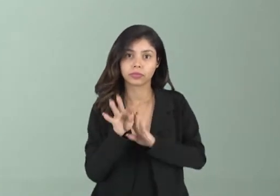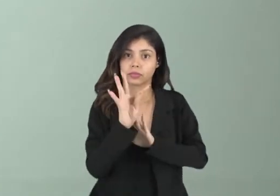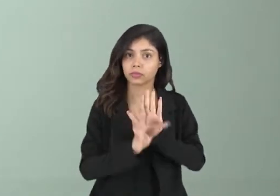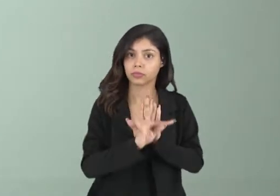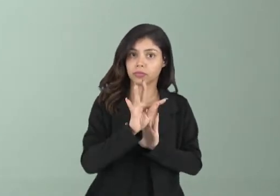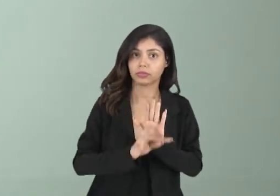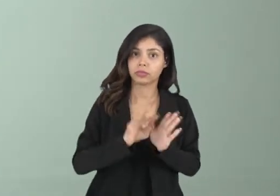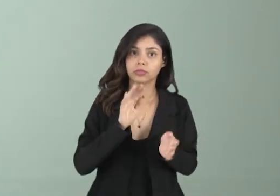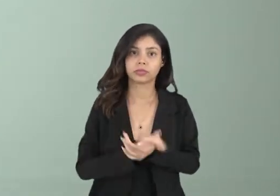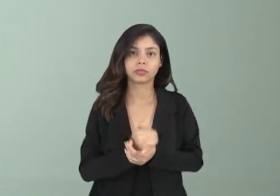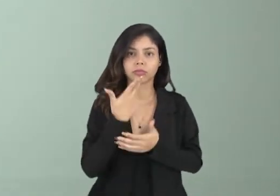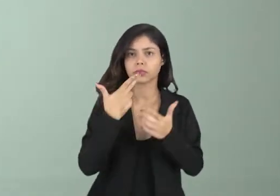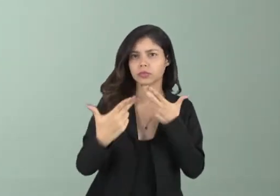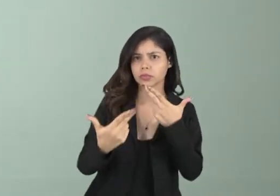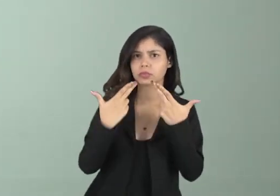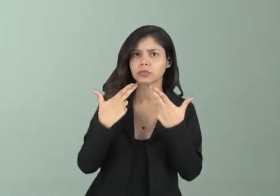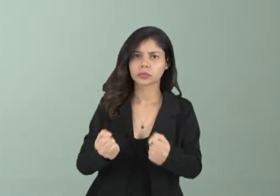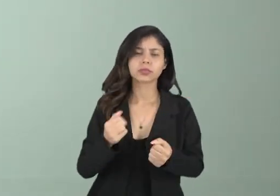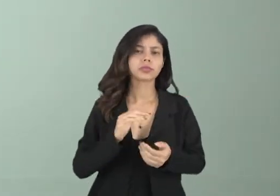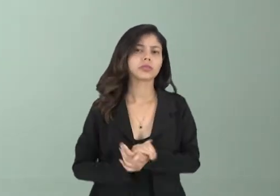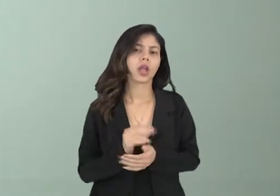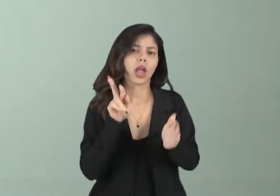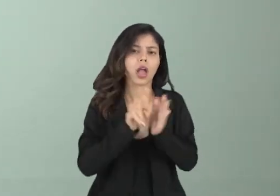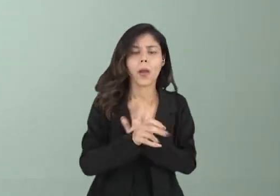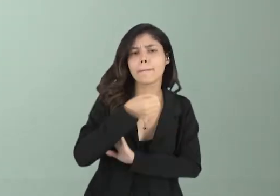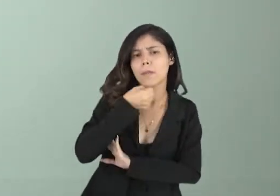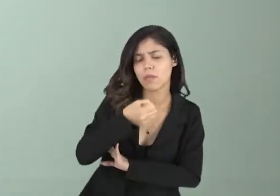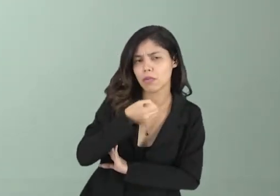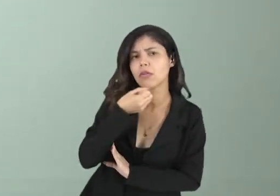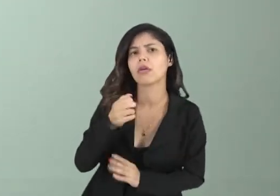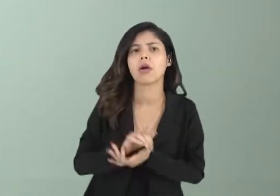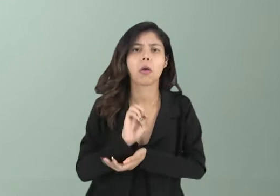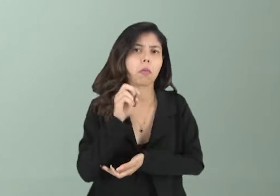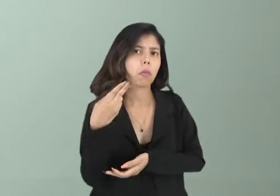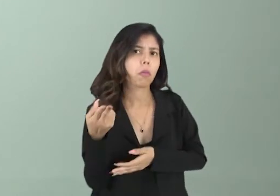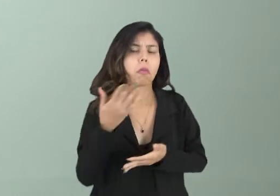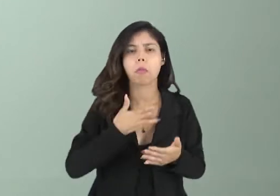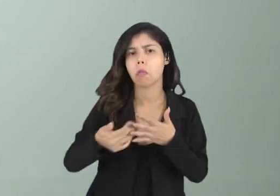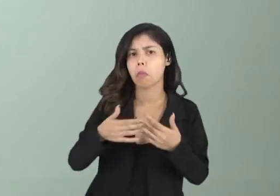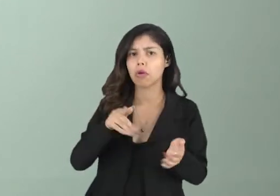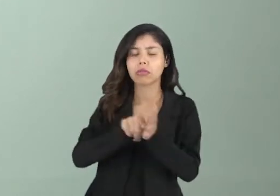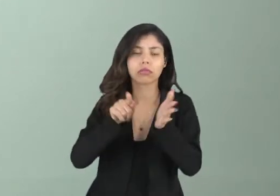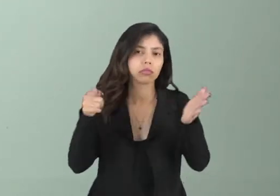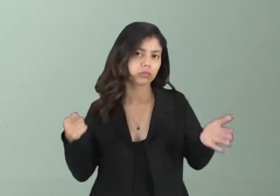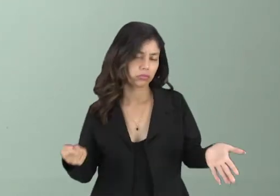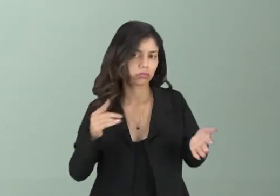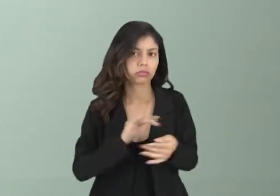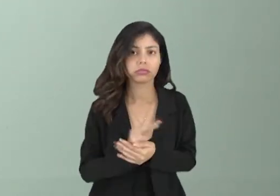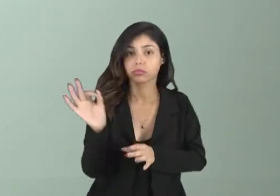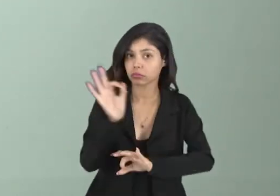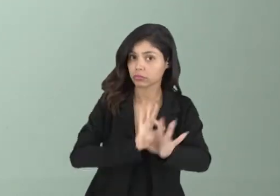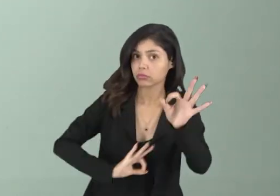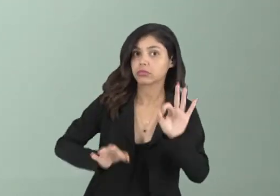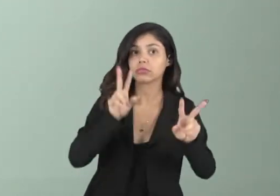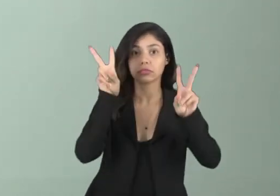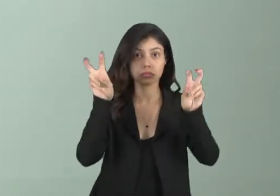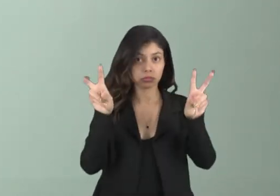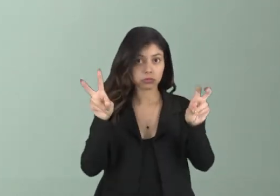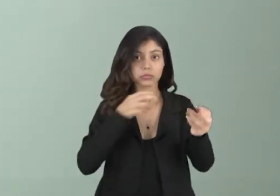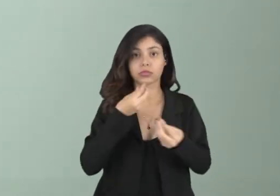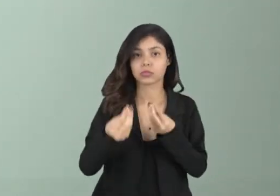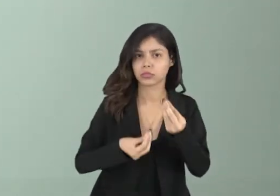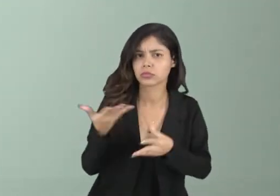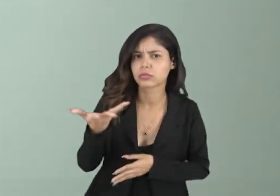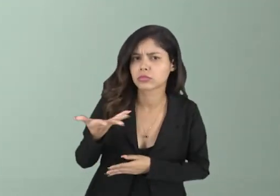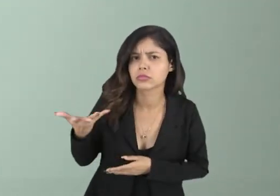texto, determinada notícia, reportagem, ou qualquer texto da esfera jornalística, elas organizam o título com